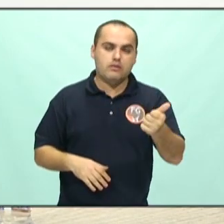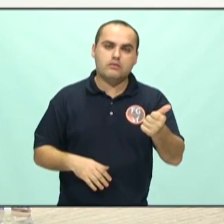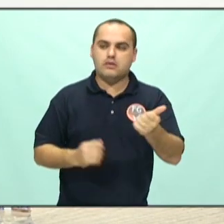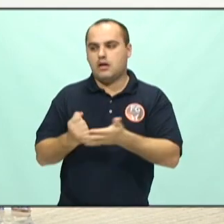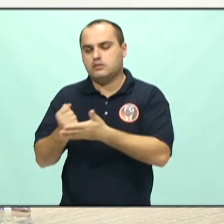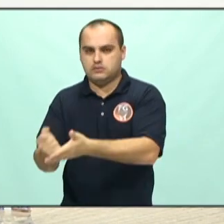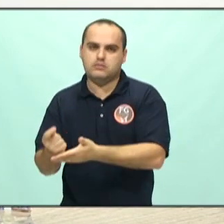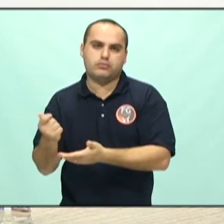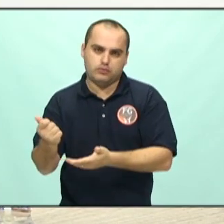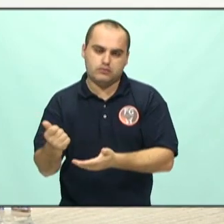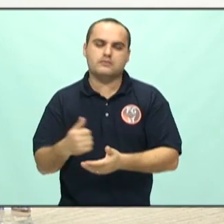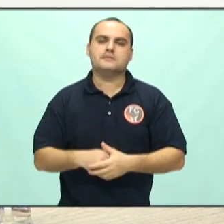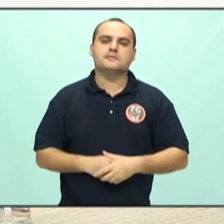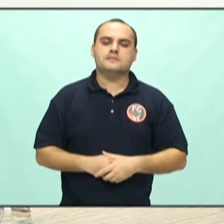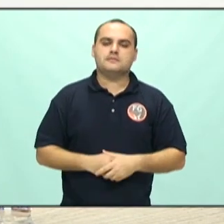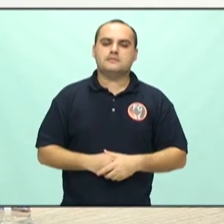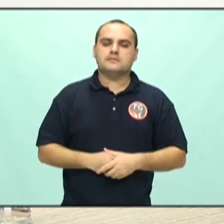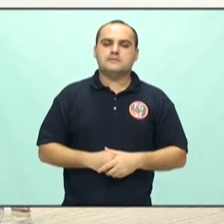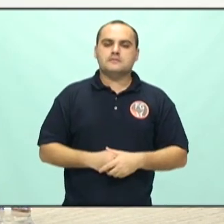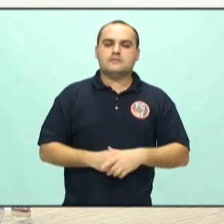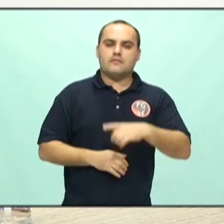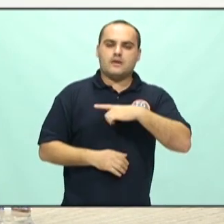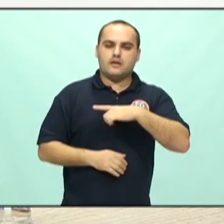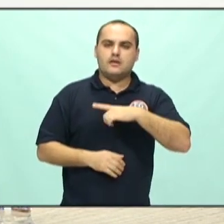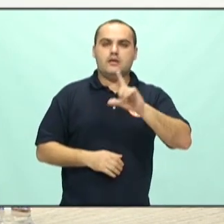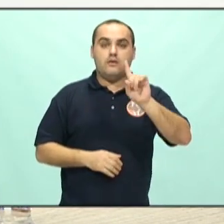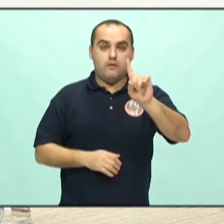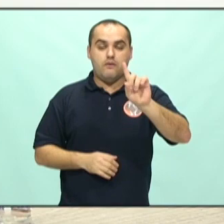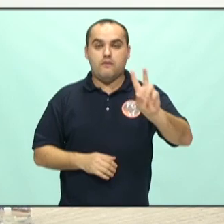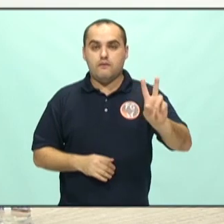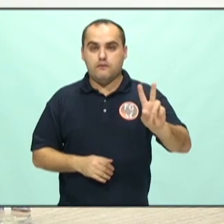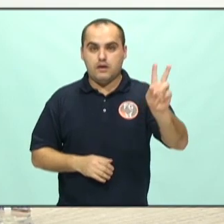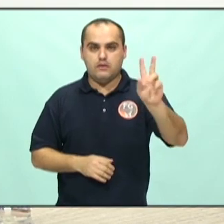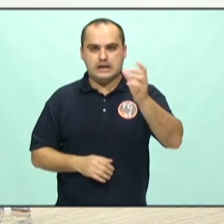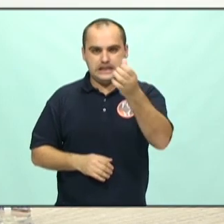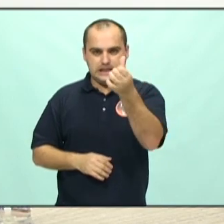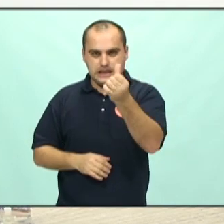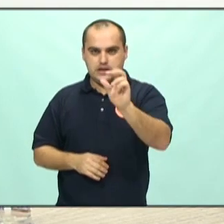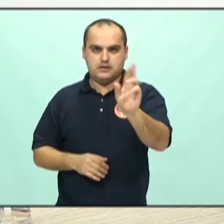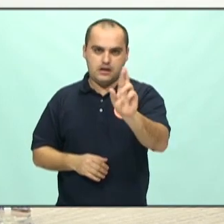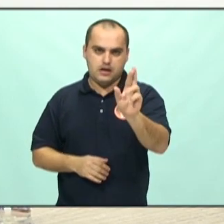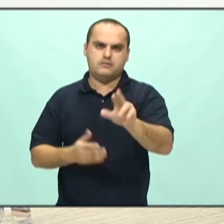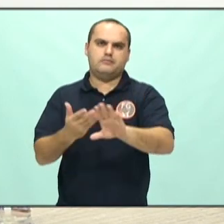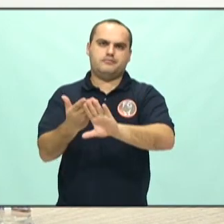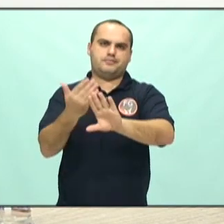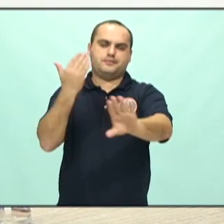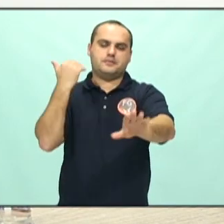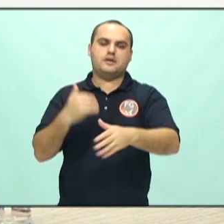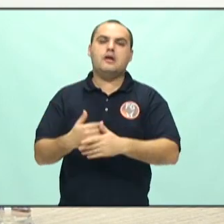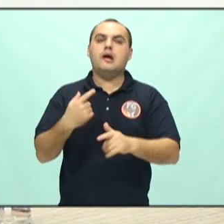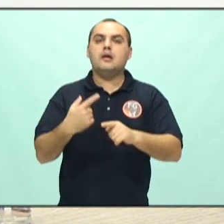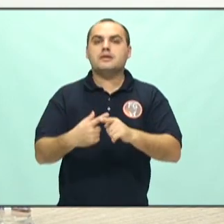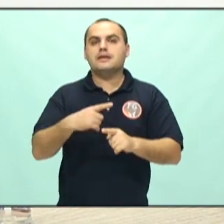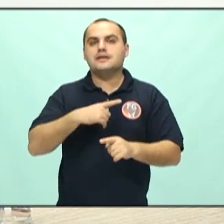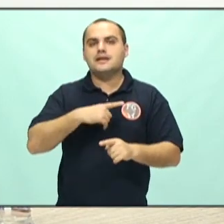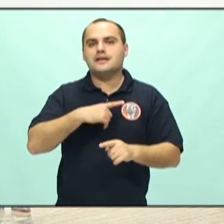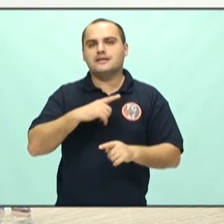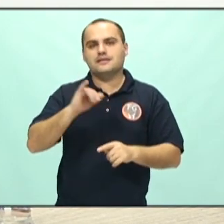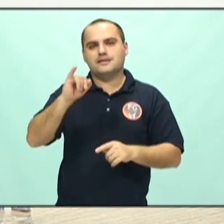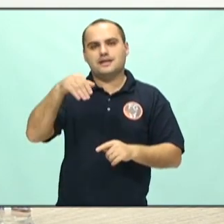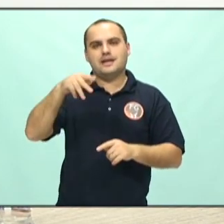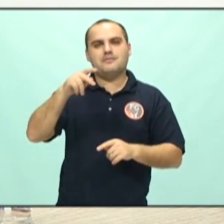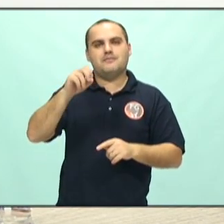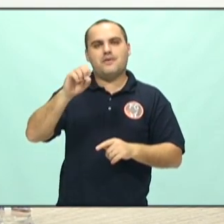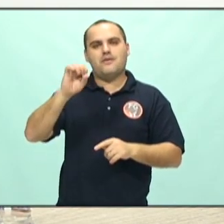um padrão único de mensalidade, que era um valor fixo de R$6, e porque nós tínhamos a contribuição sindical, que